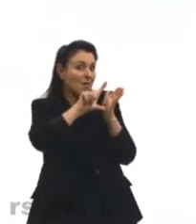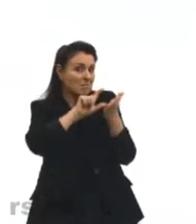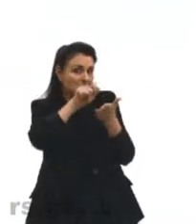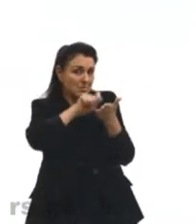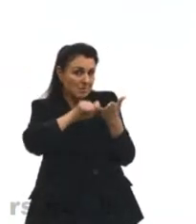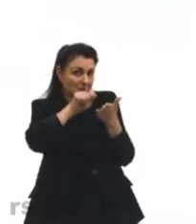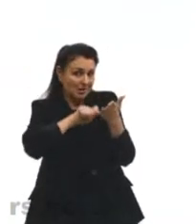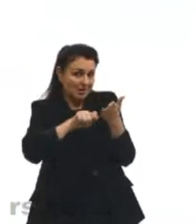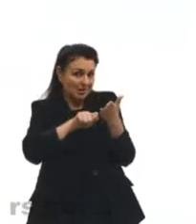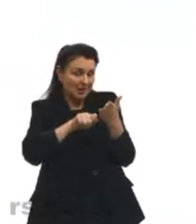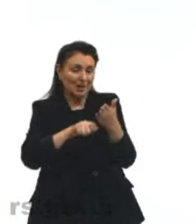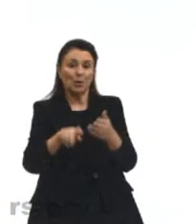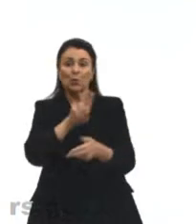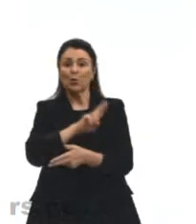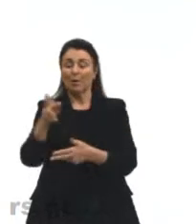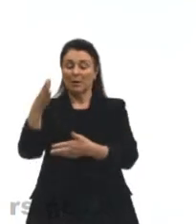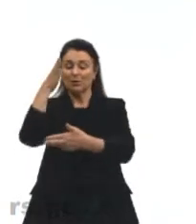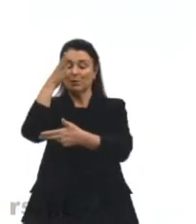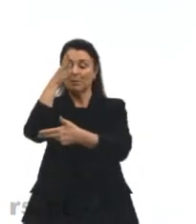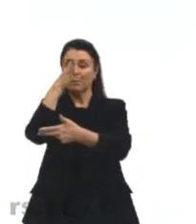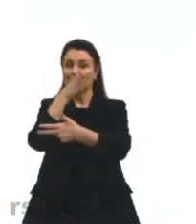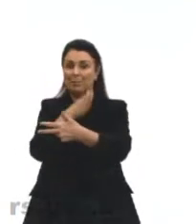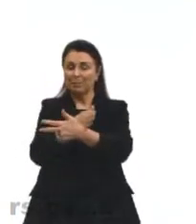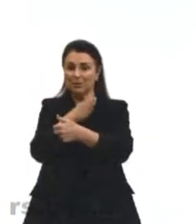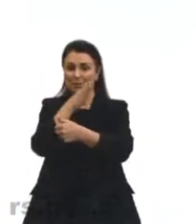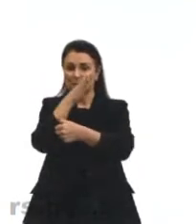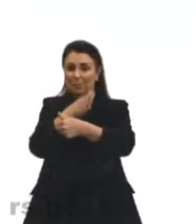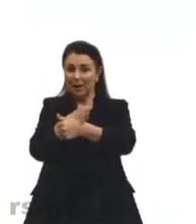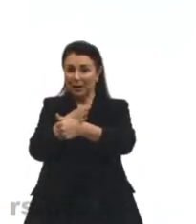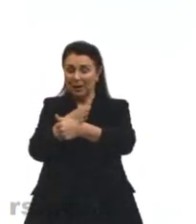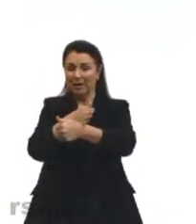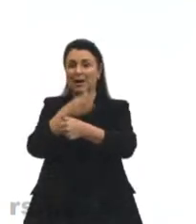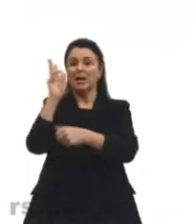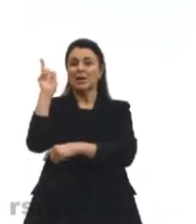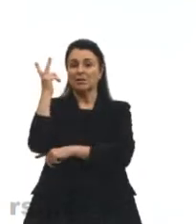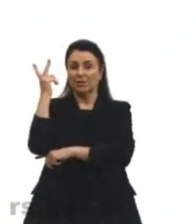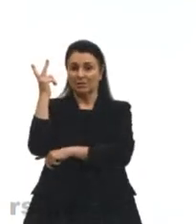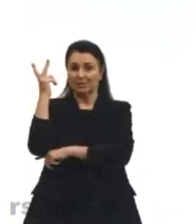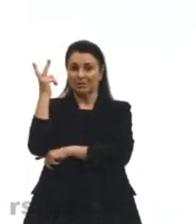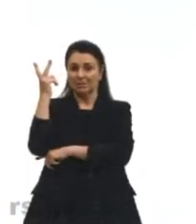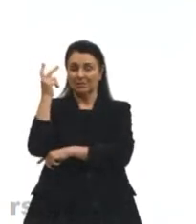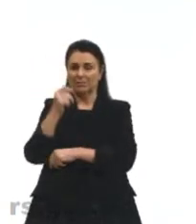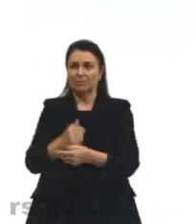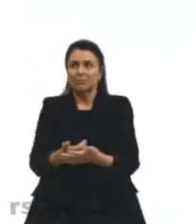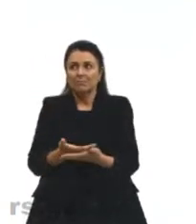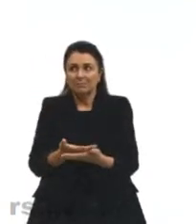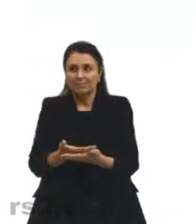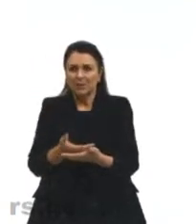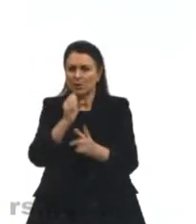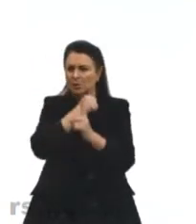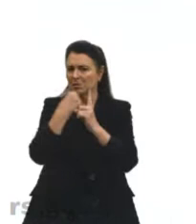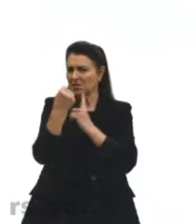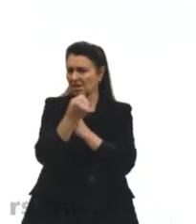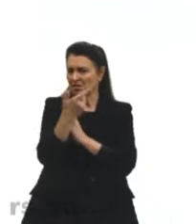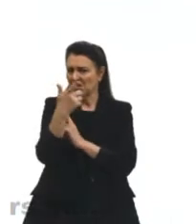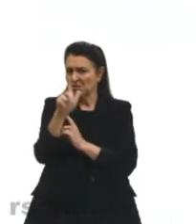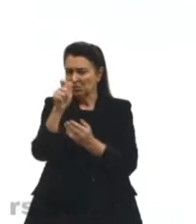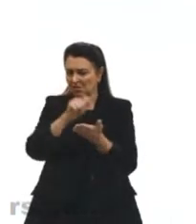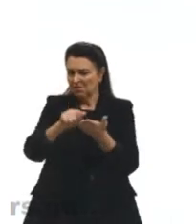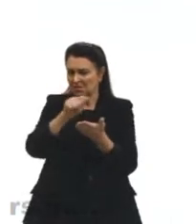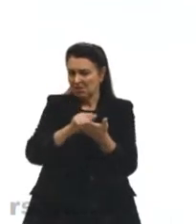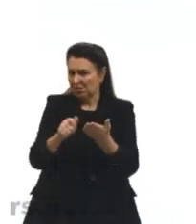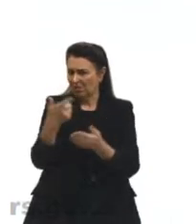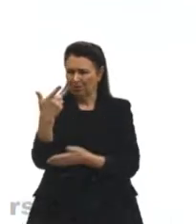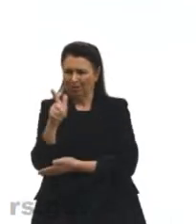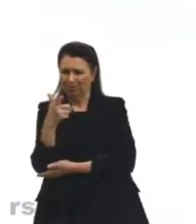seria pré-histórico nessa concepção já um pouco ultrapassada de que e sem escrita não ter